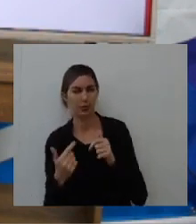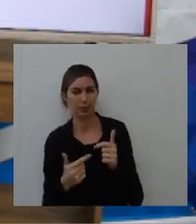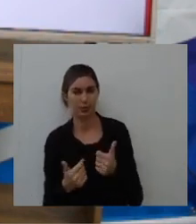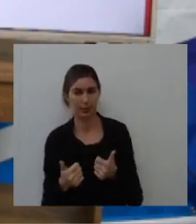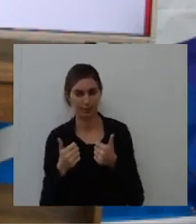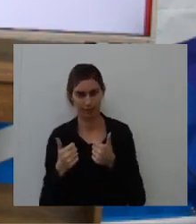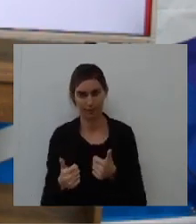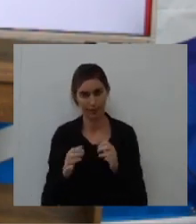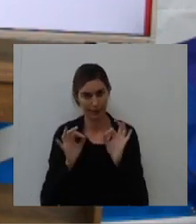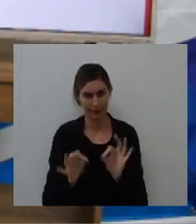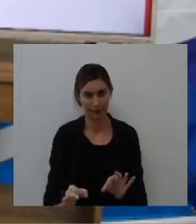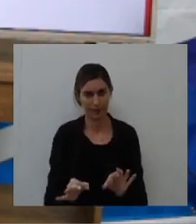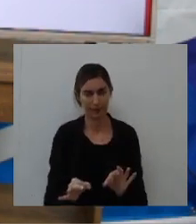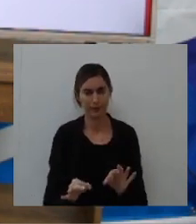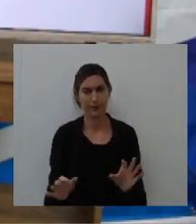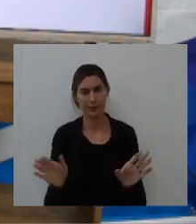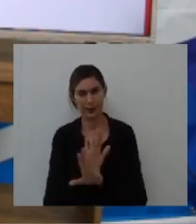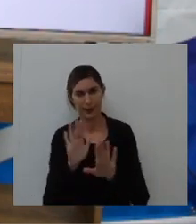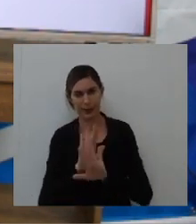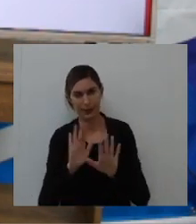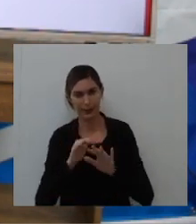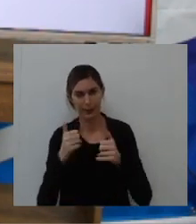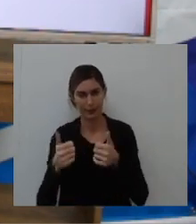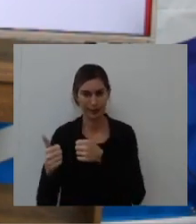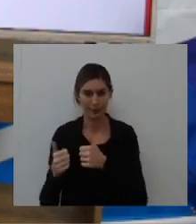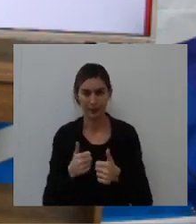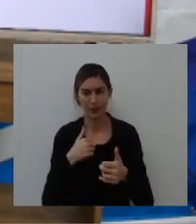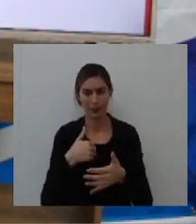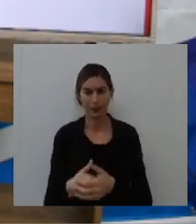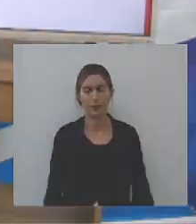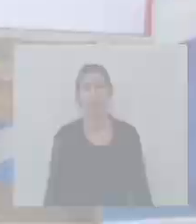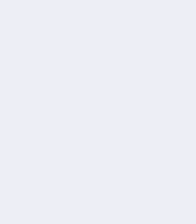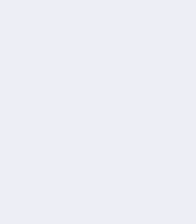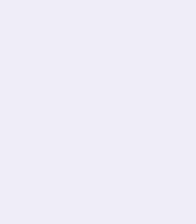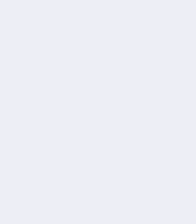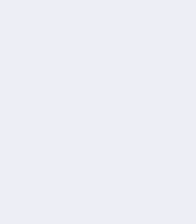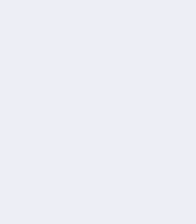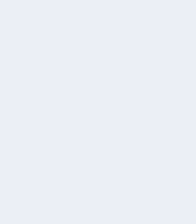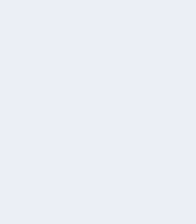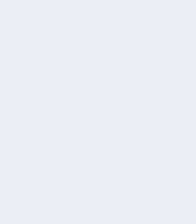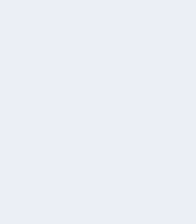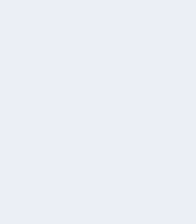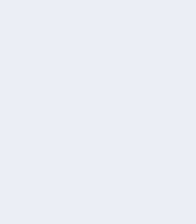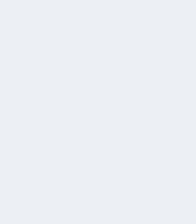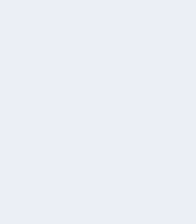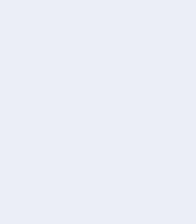Certo? Até mais, pessoal. Até a próxima.